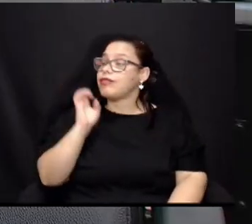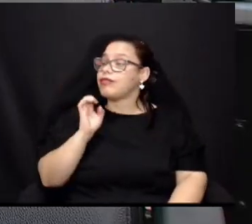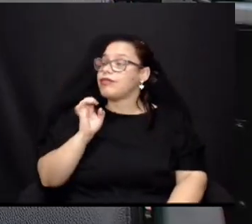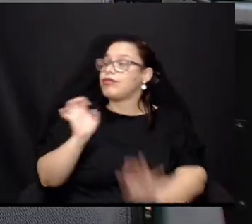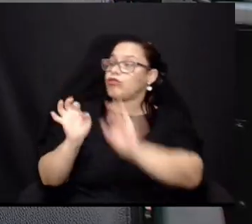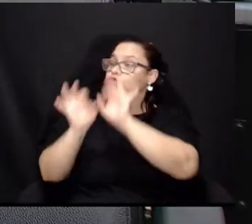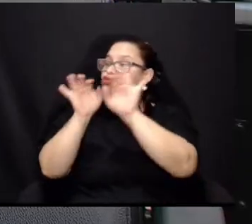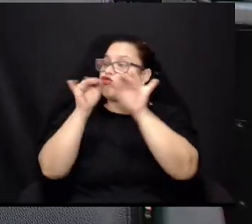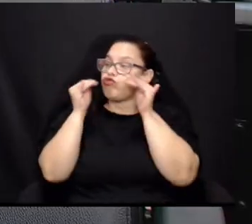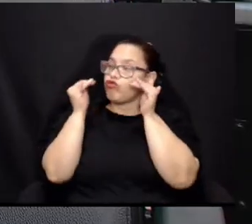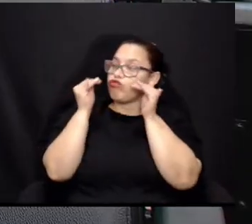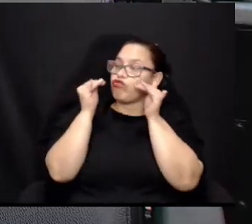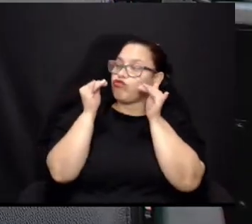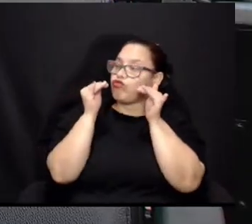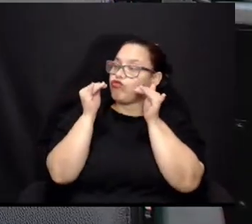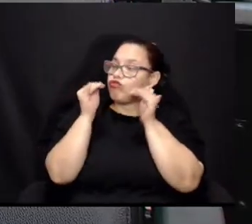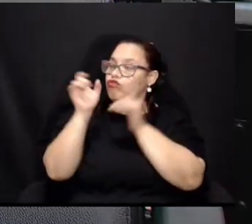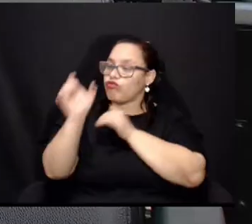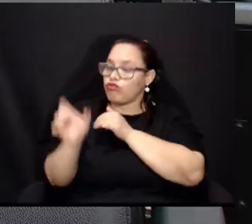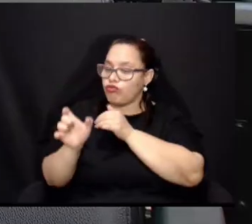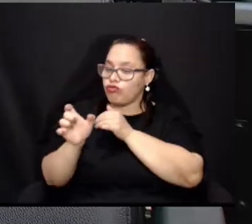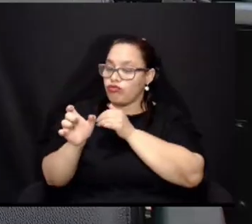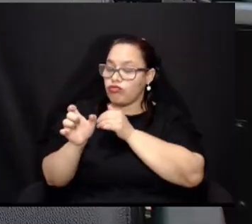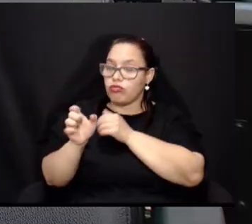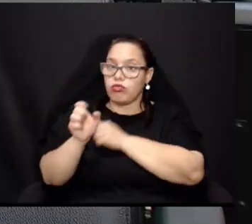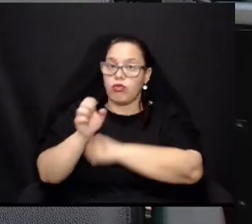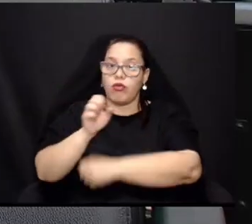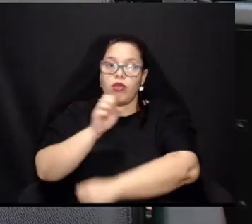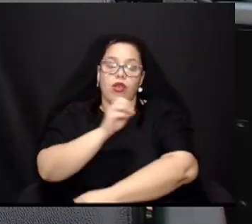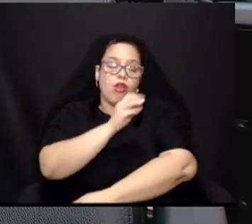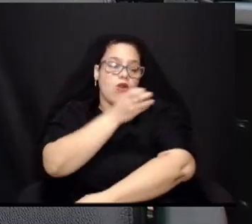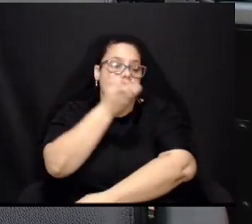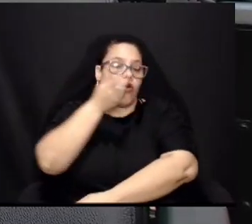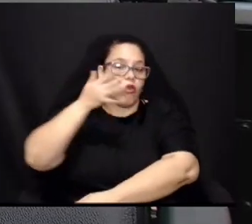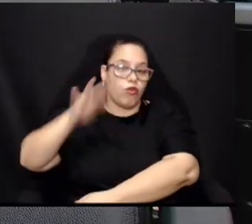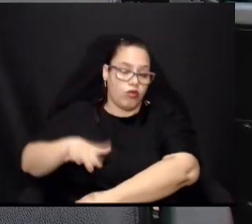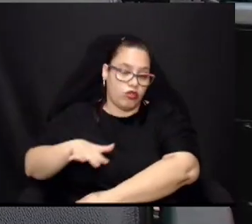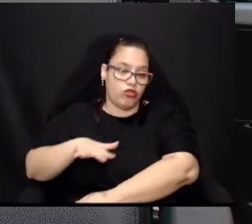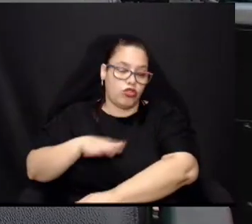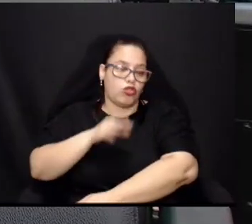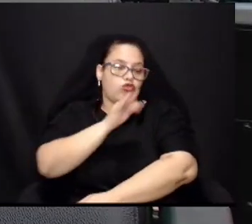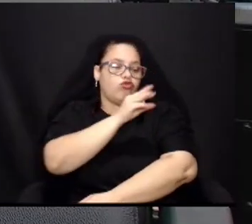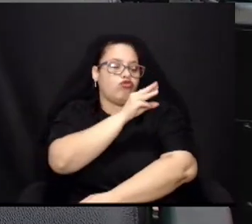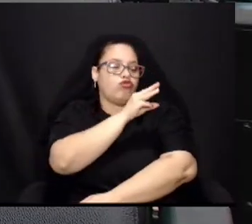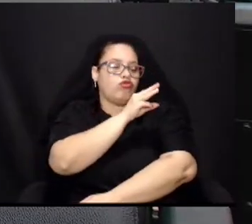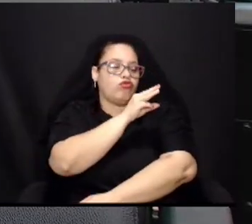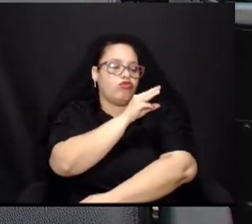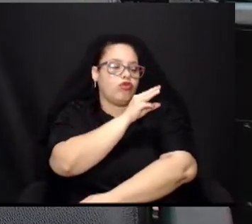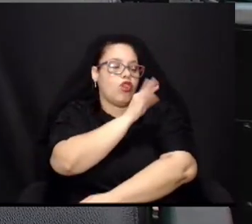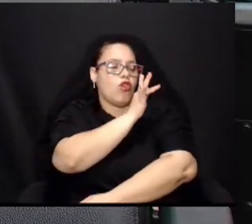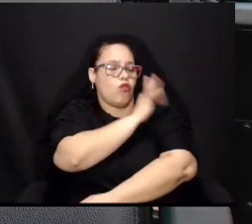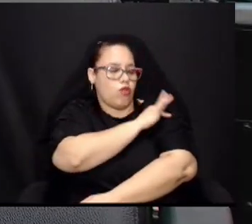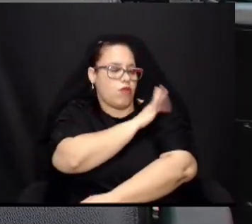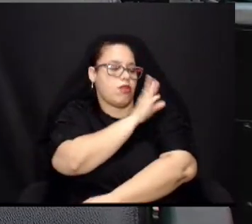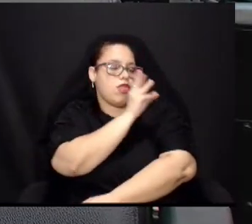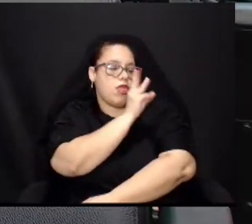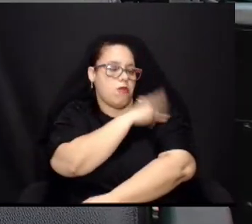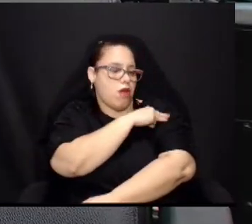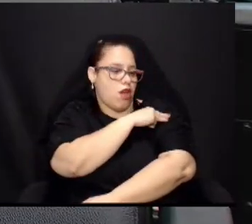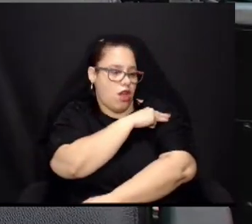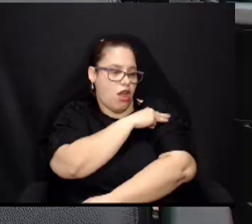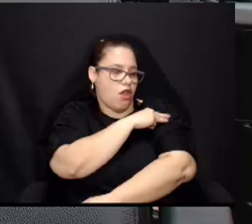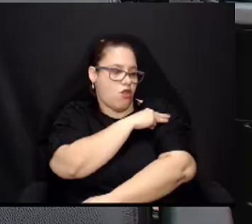as pessoas desde o ensino, dos ensinos infantil, médio, fundamental, tem até o EJA